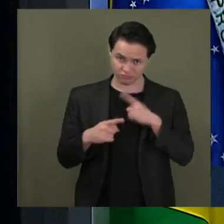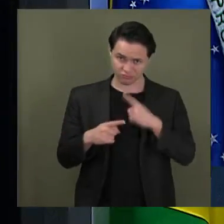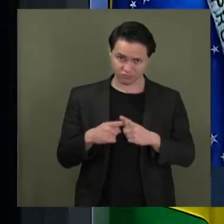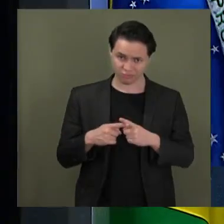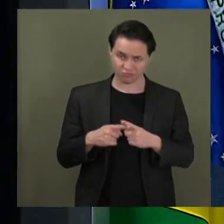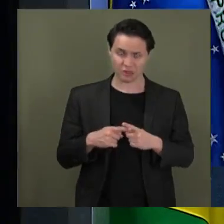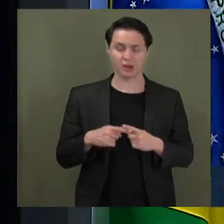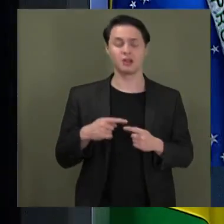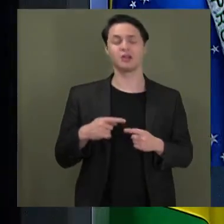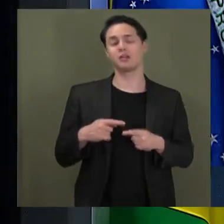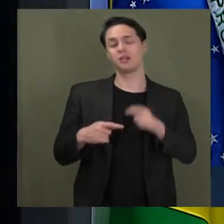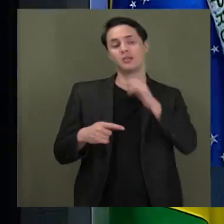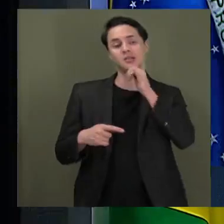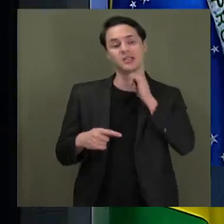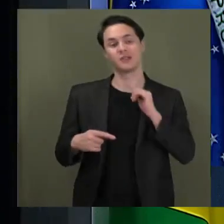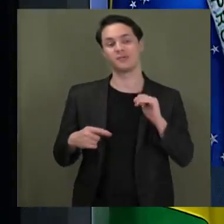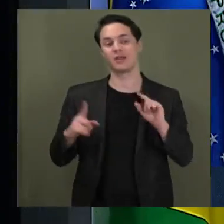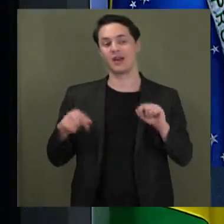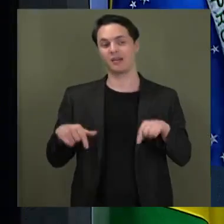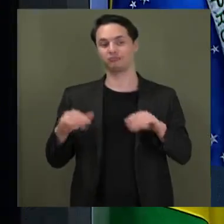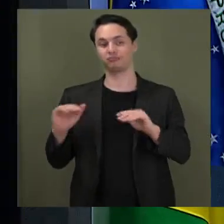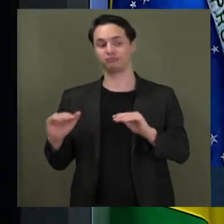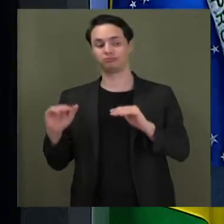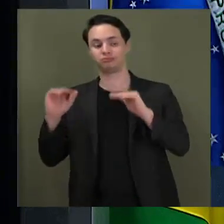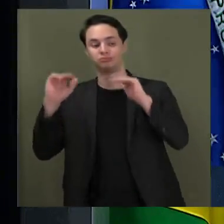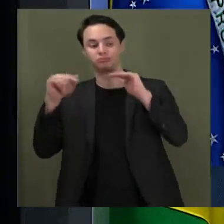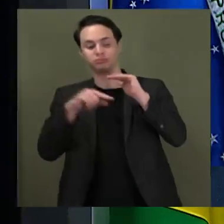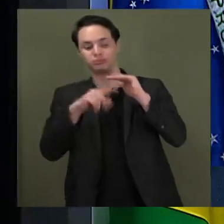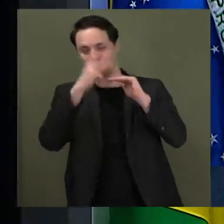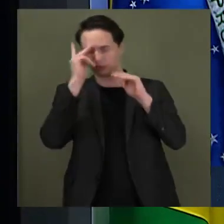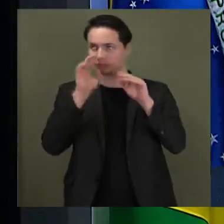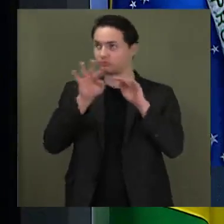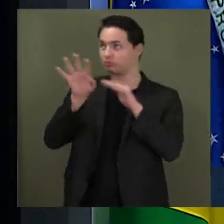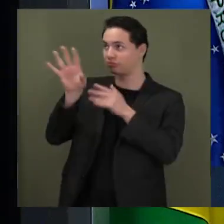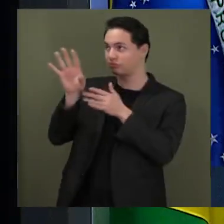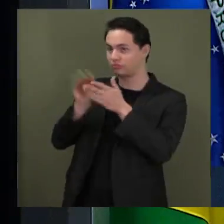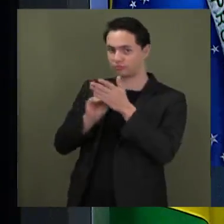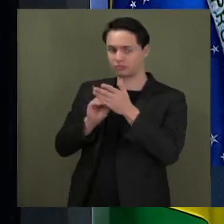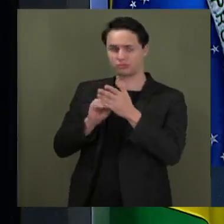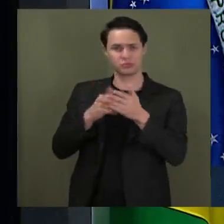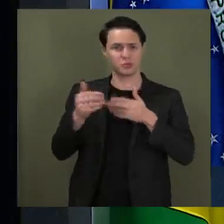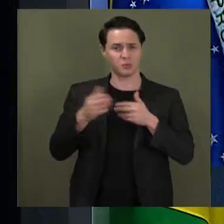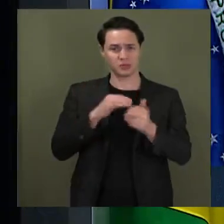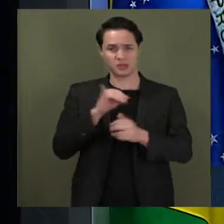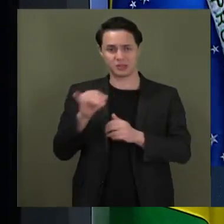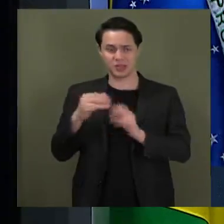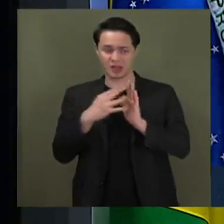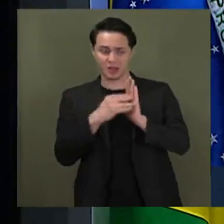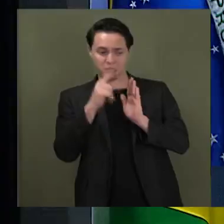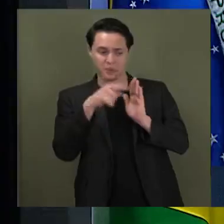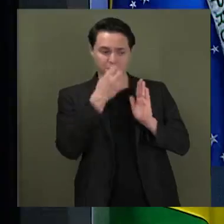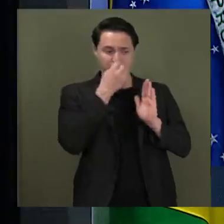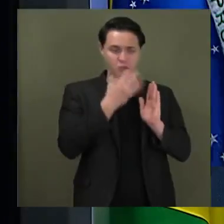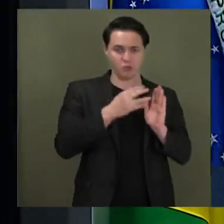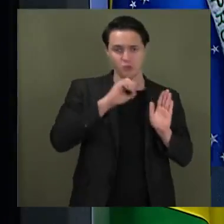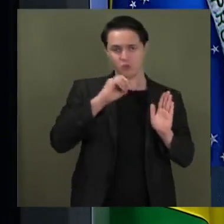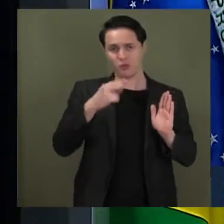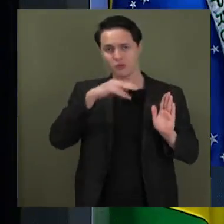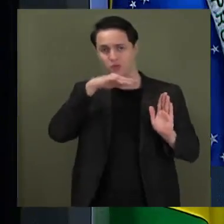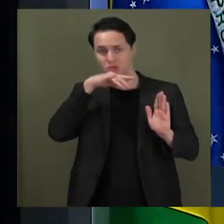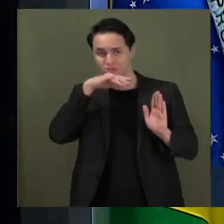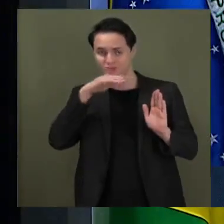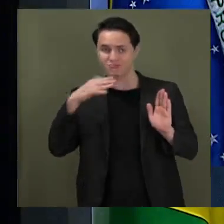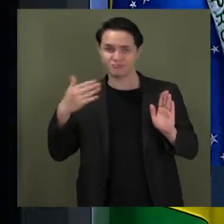Porque o exemplo vem de cima. O exemplo bom e o exemplo mau. E aí já começam